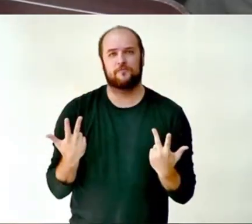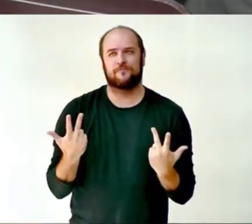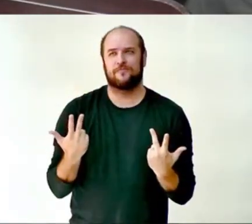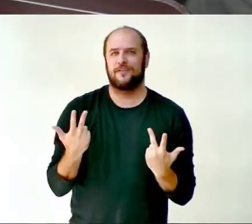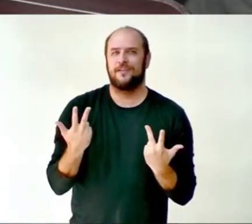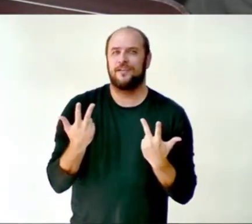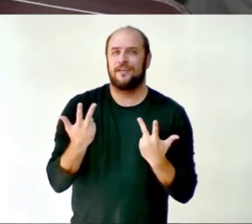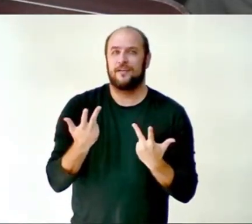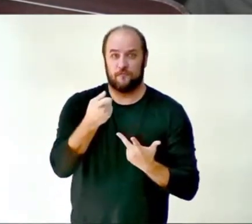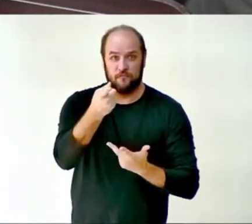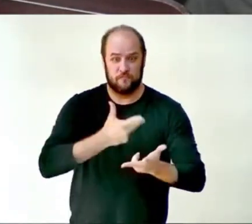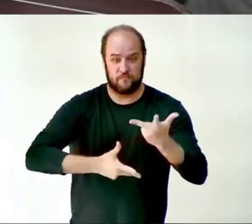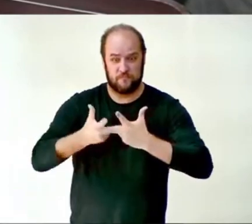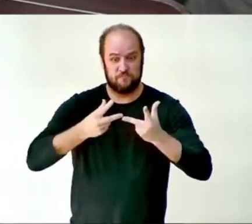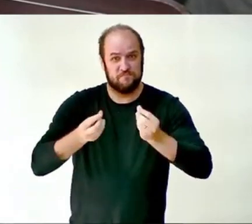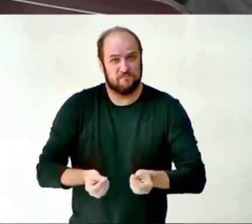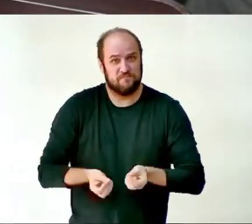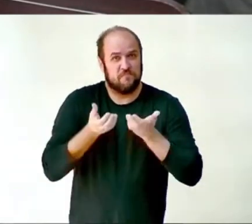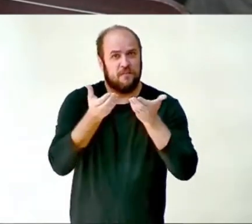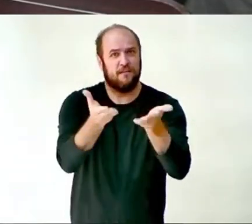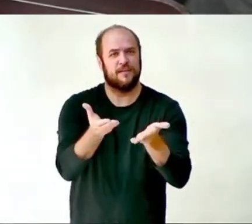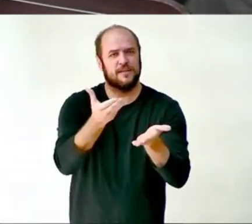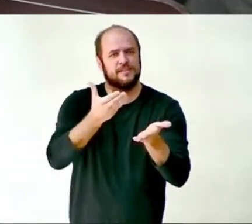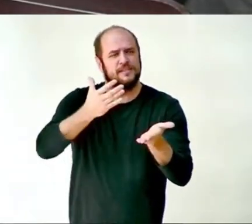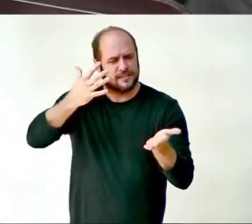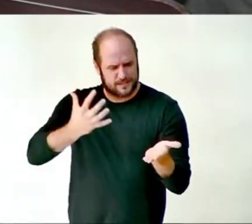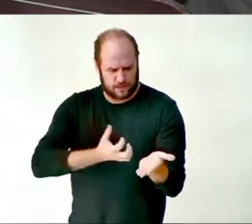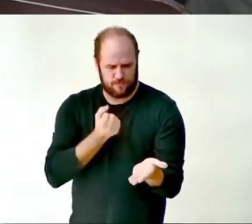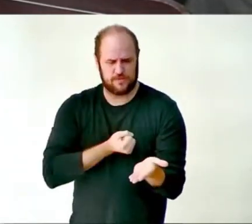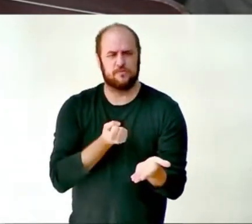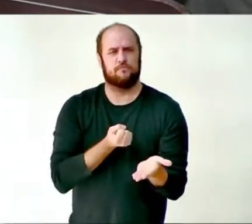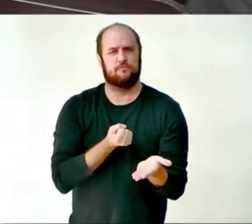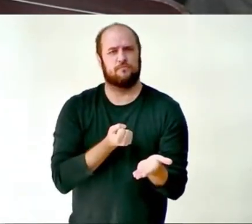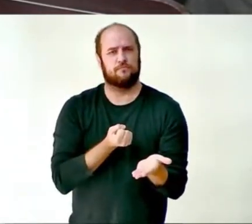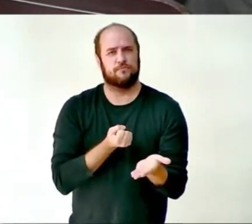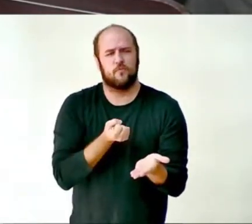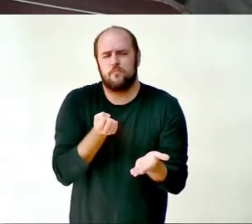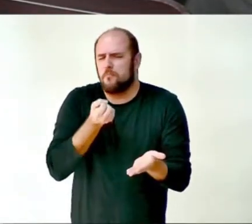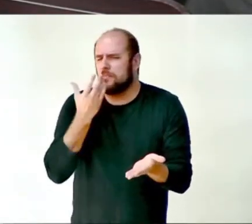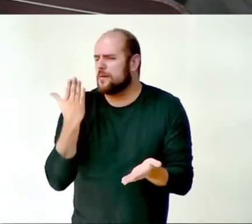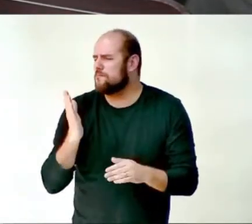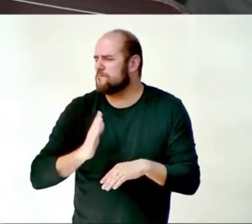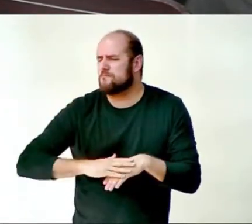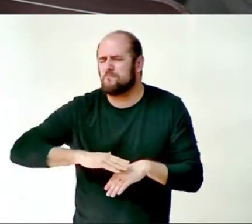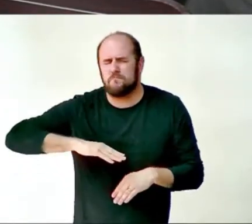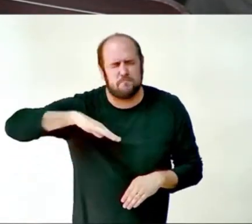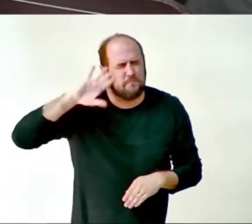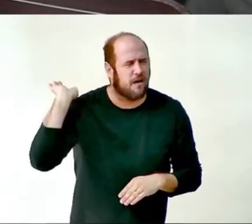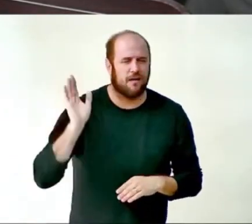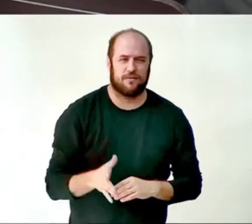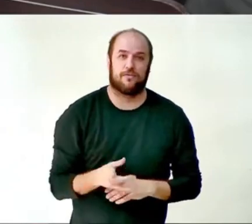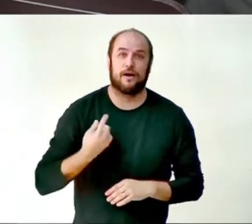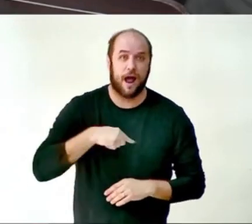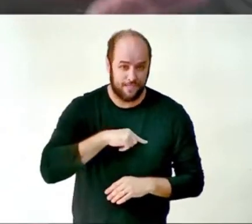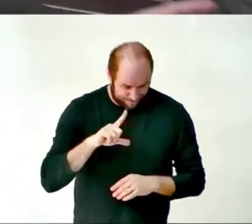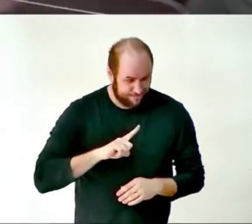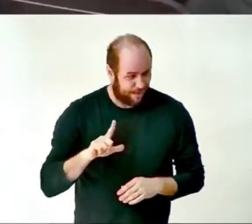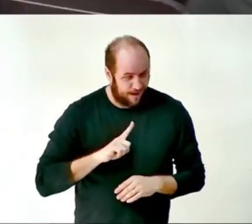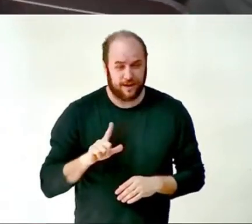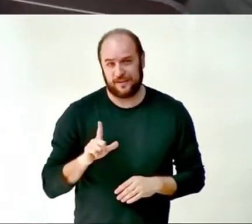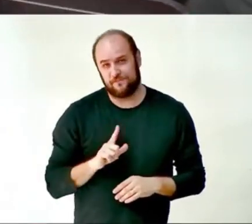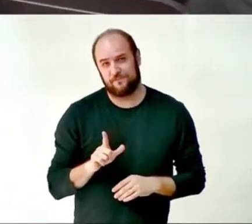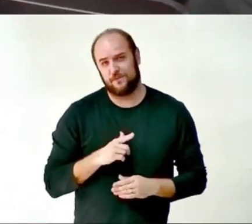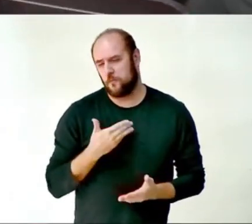bem da salvação. A salvação é o maior bem que nós possamos imaginar. Nós a temos e não